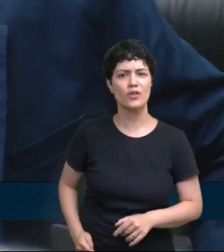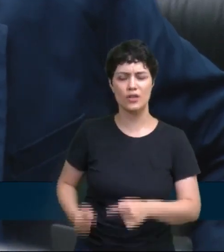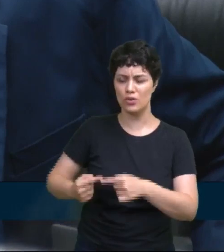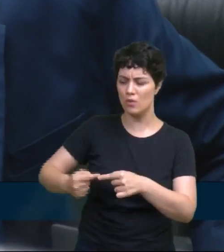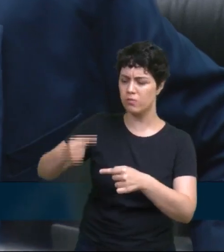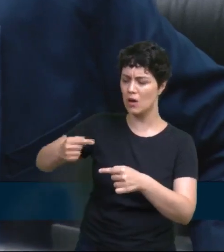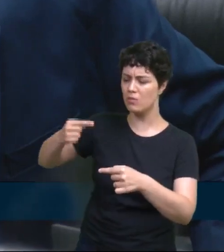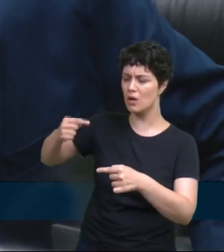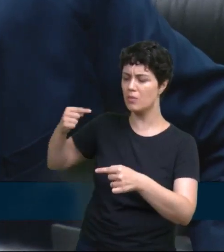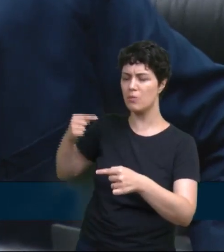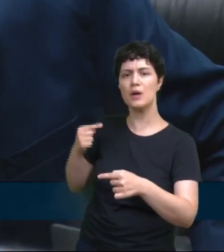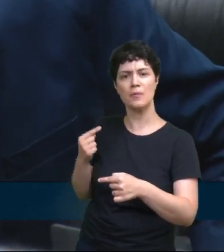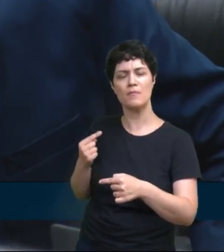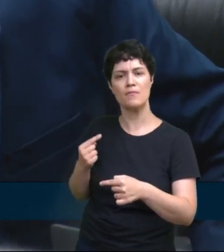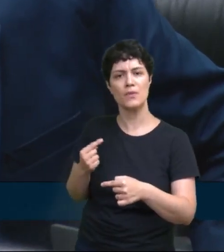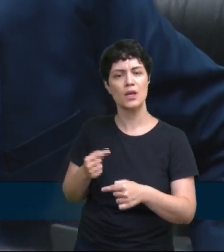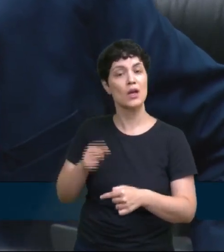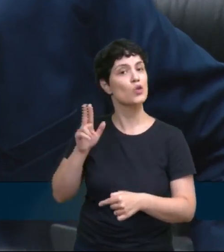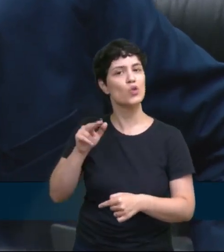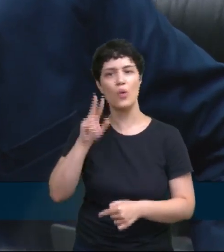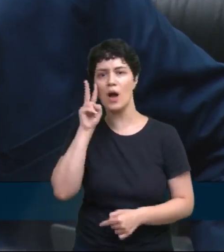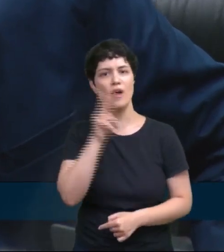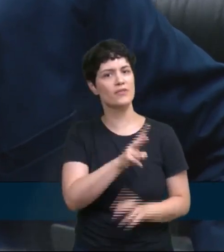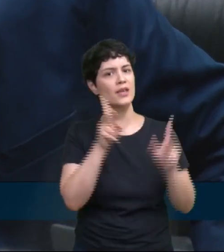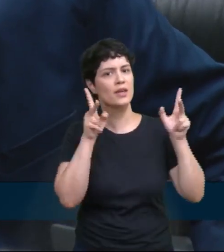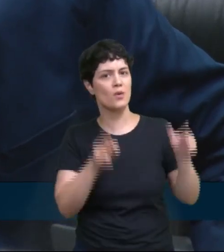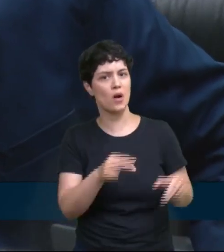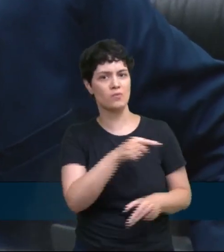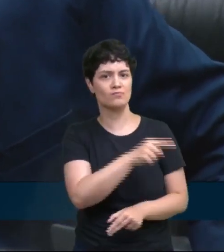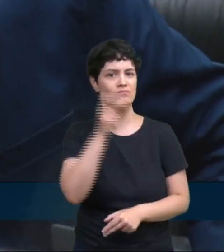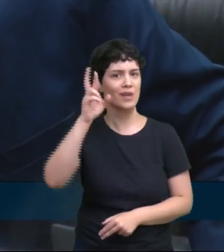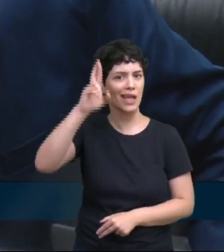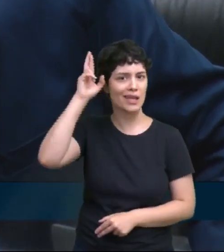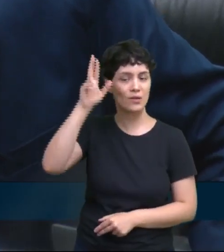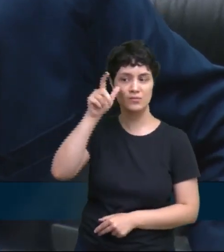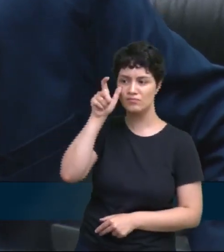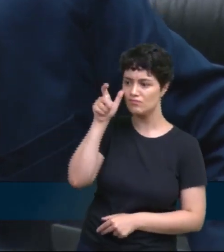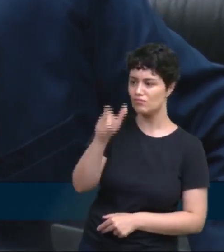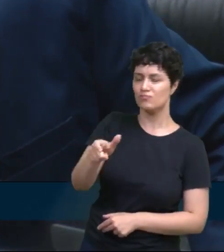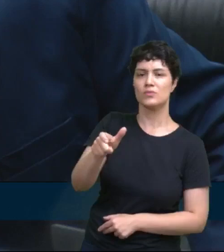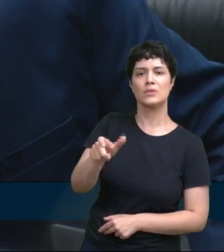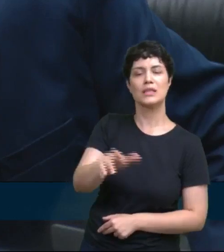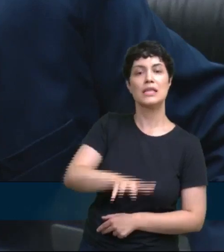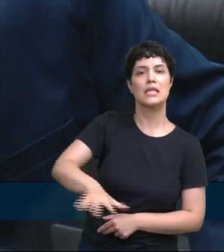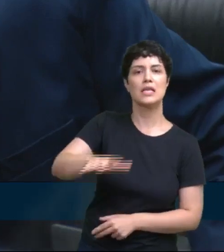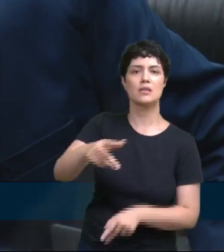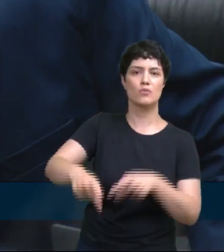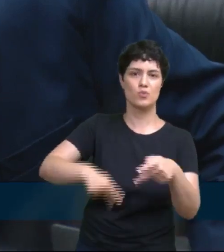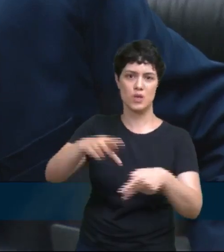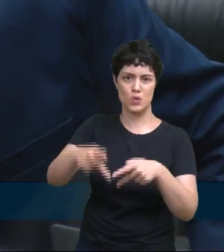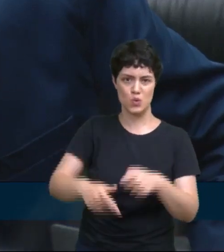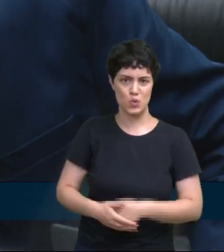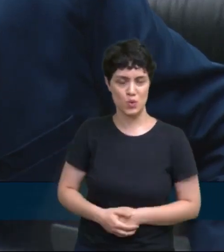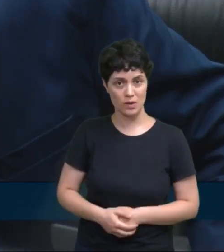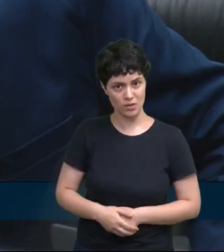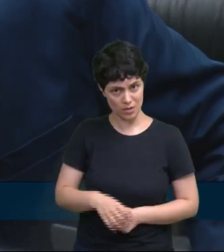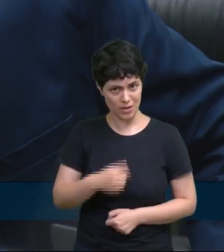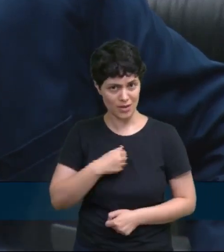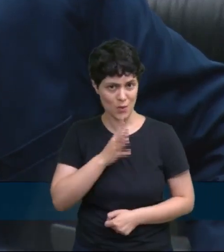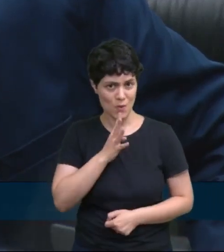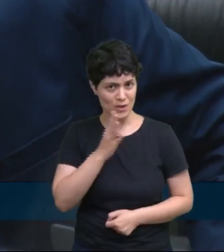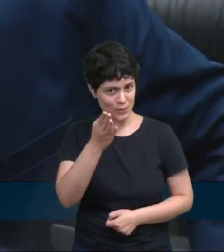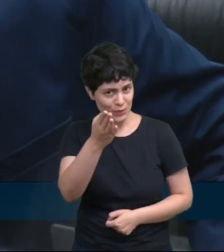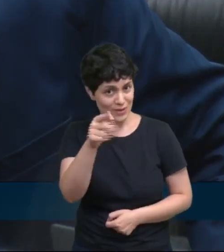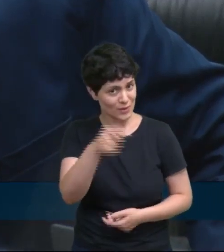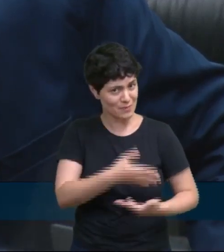público que o Requião tem. Eu lhe conheço também desde quando era bebê. Sei do apreço,